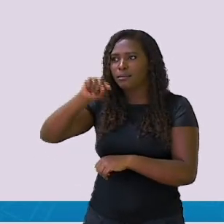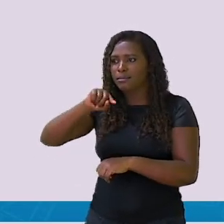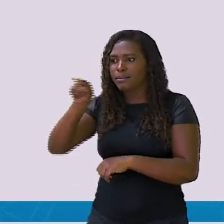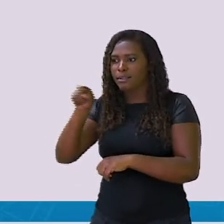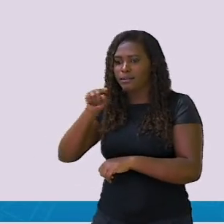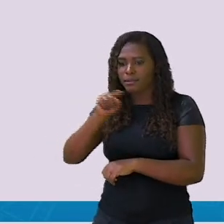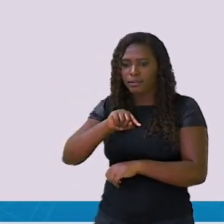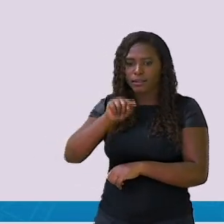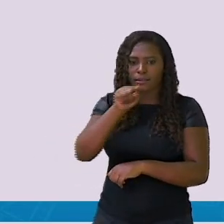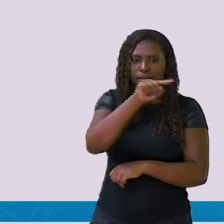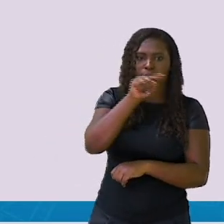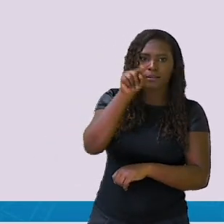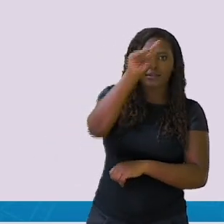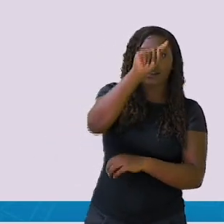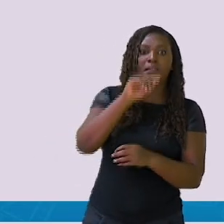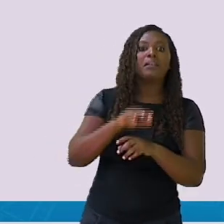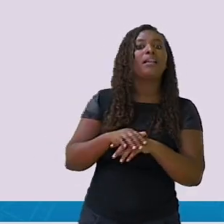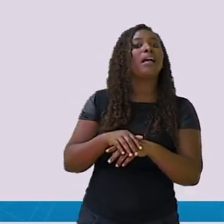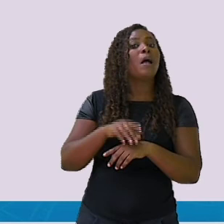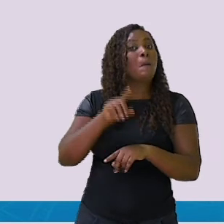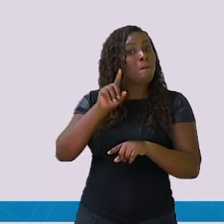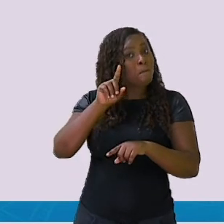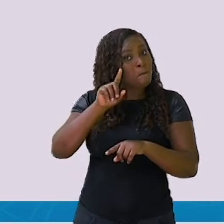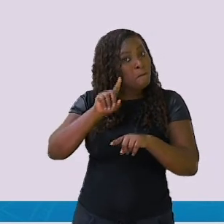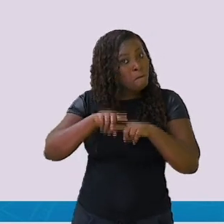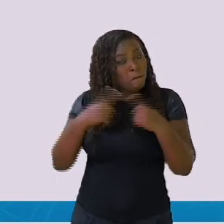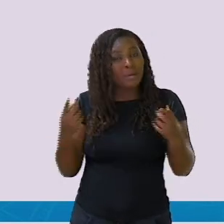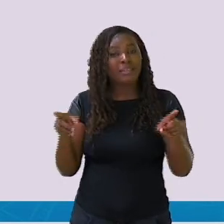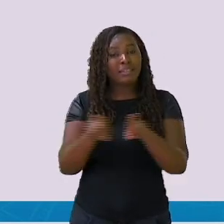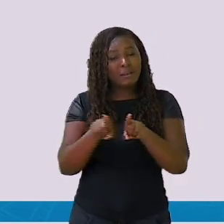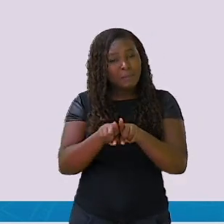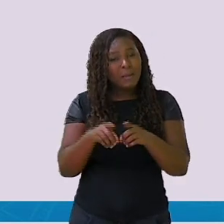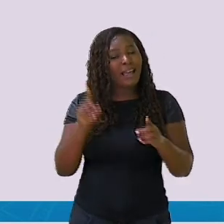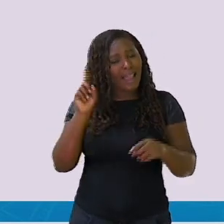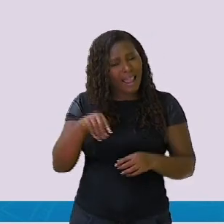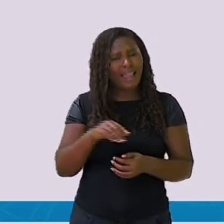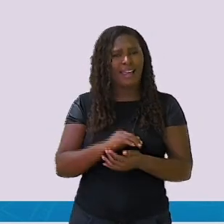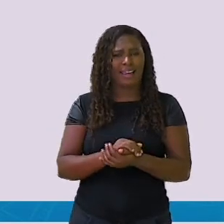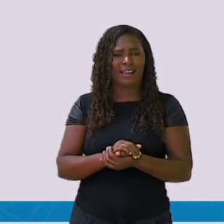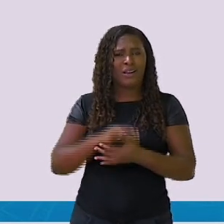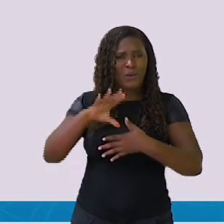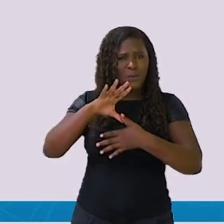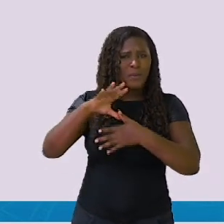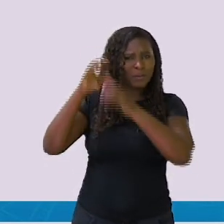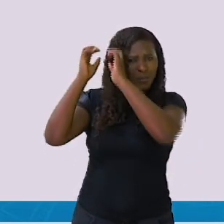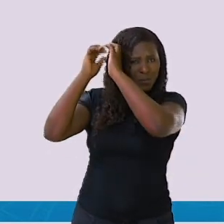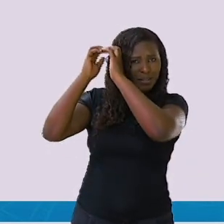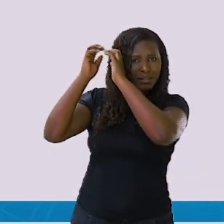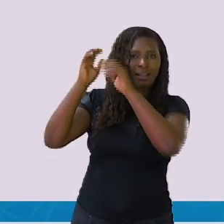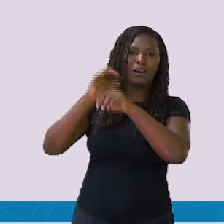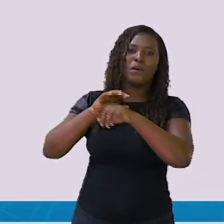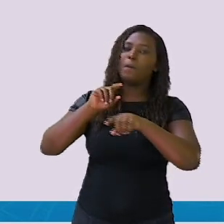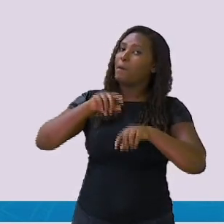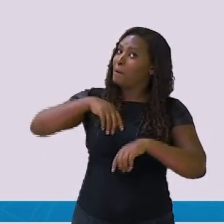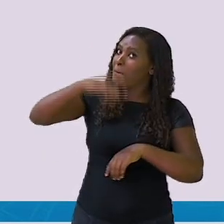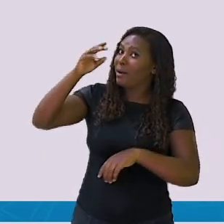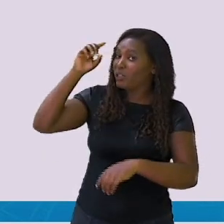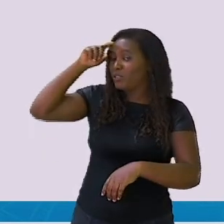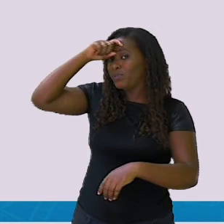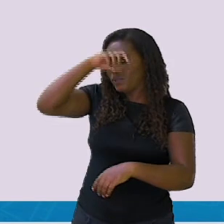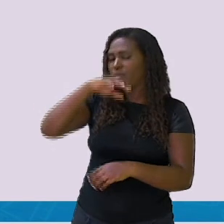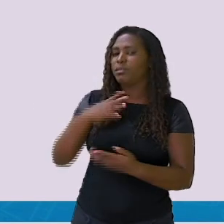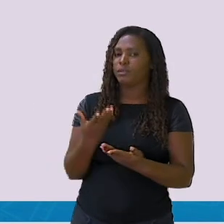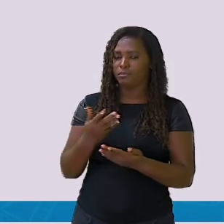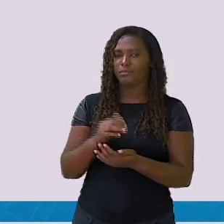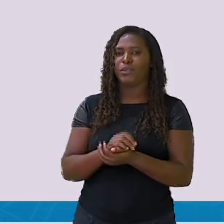é um mapa, vocês estão vendo que é um caminho? Então a ideia do mapa mental é essa. E o método